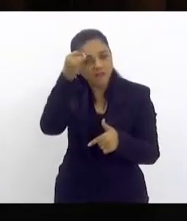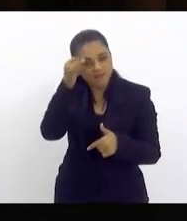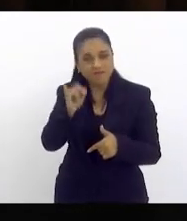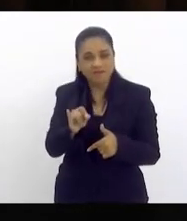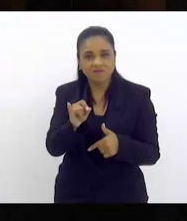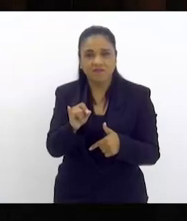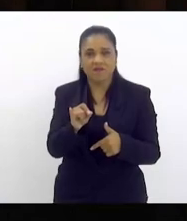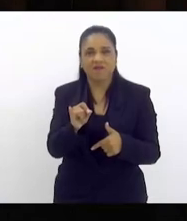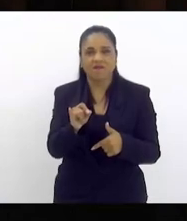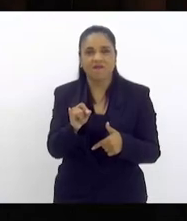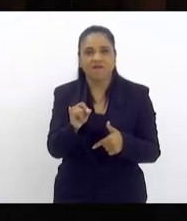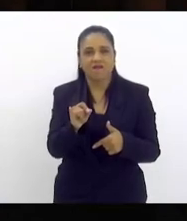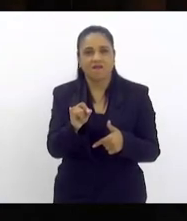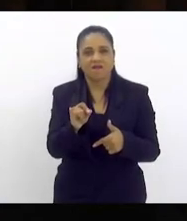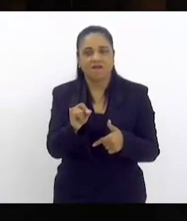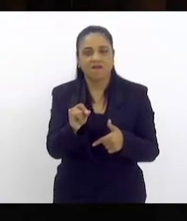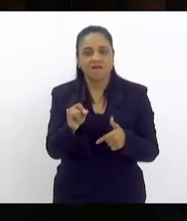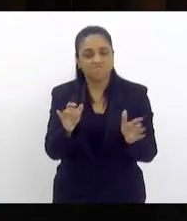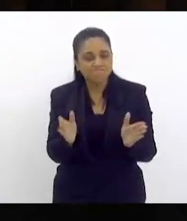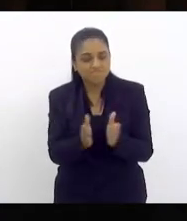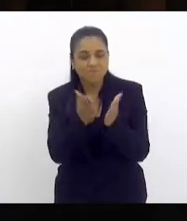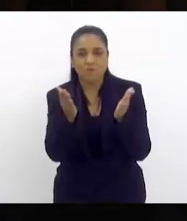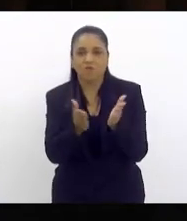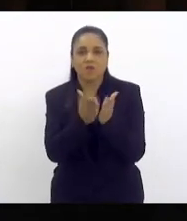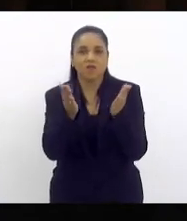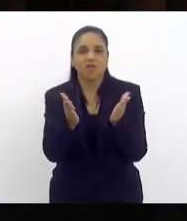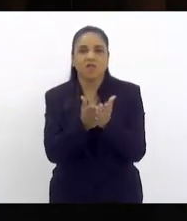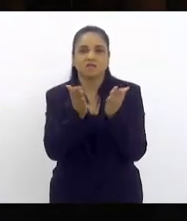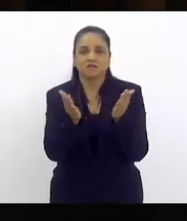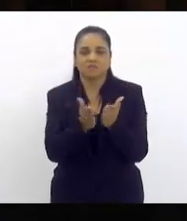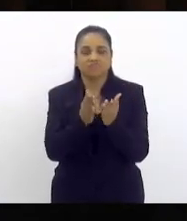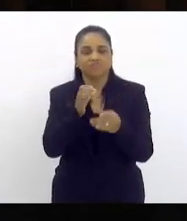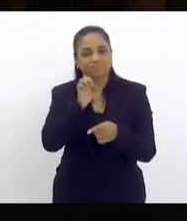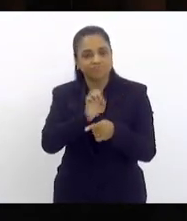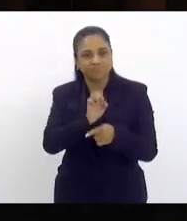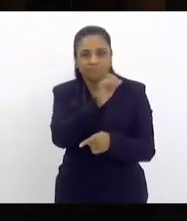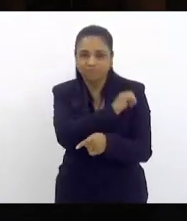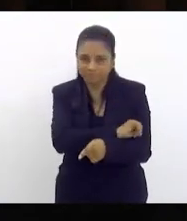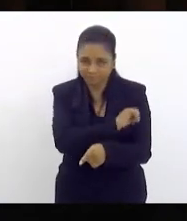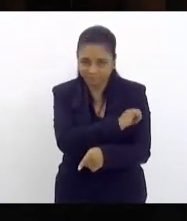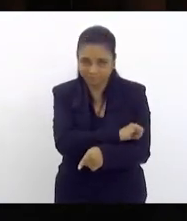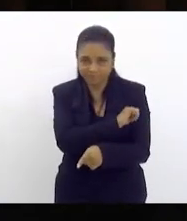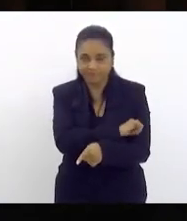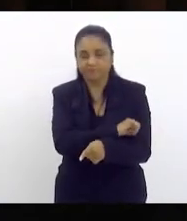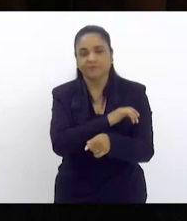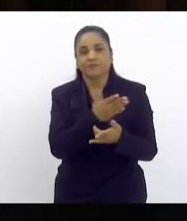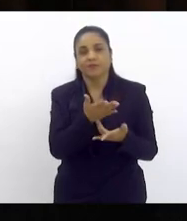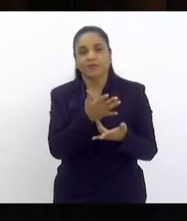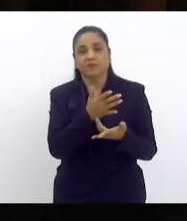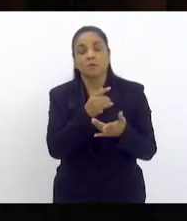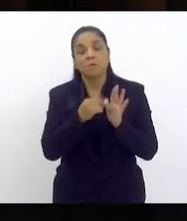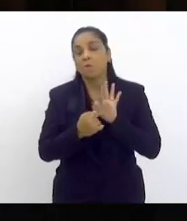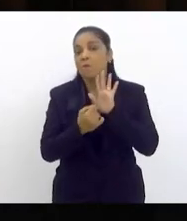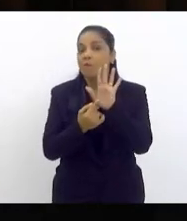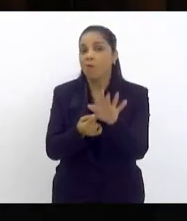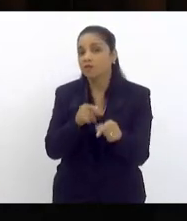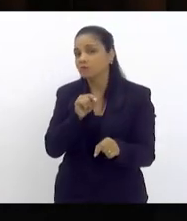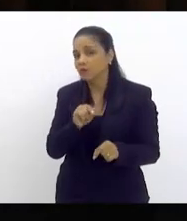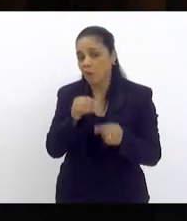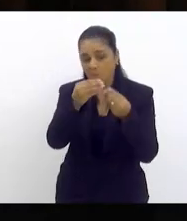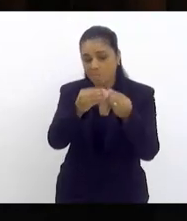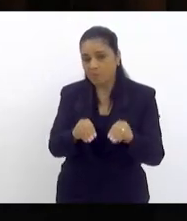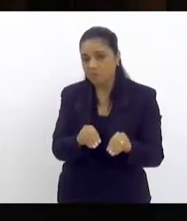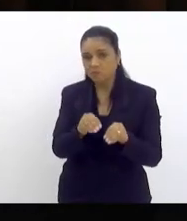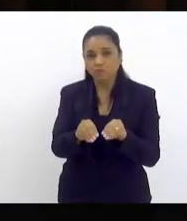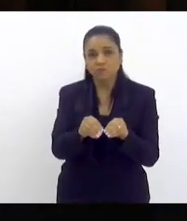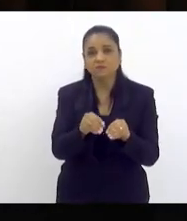uma situação de maior miserabilidade e pobreza no estado do Rio de Janeiro. Isso demonstra os prejuízos